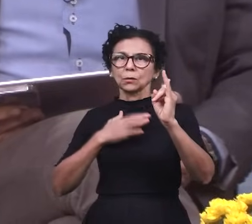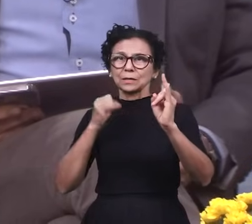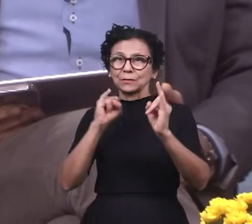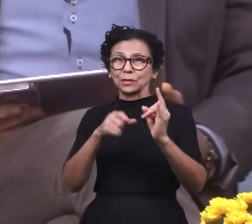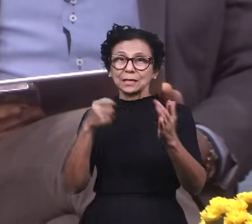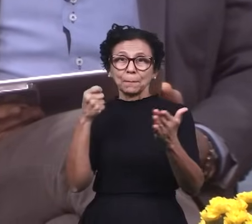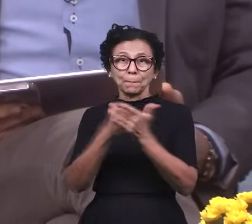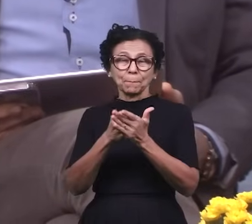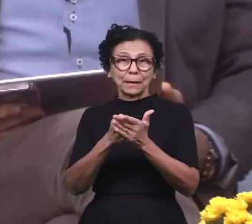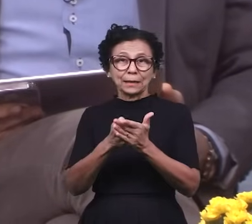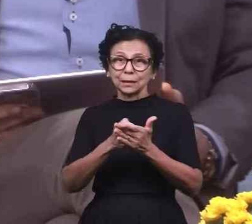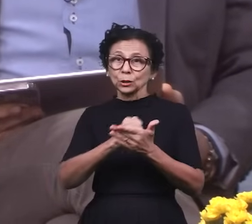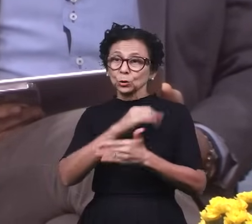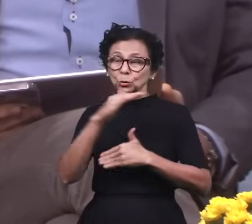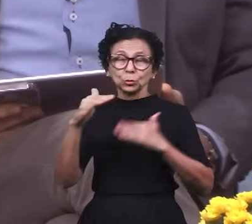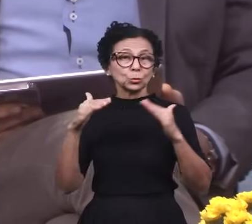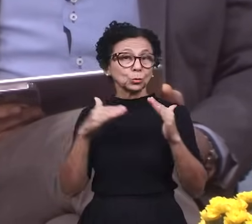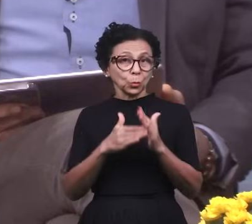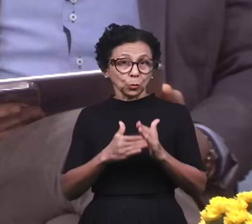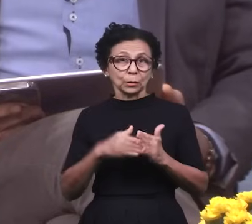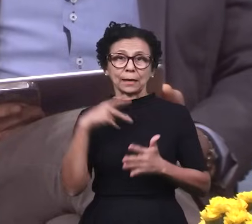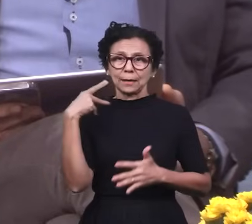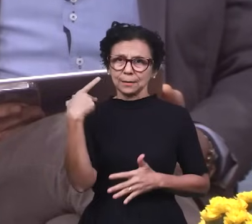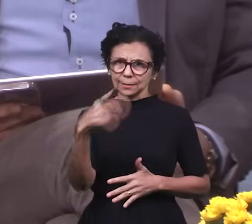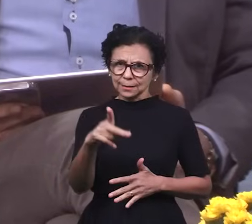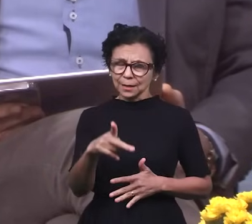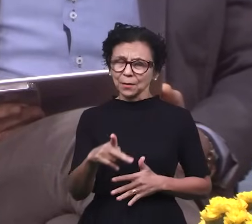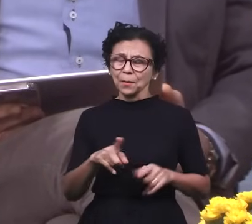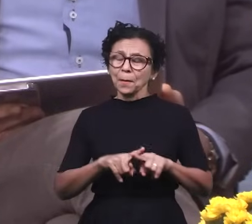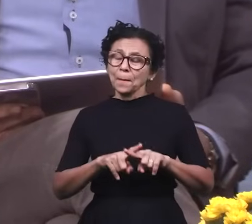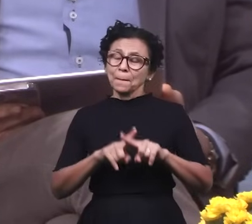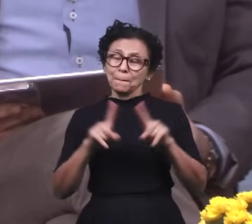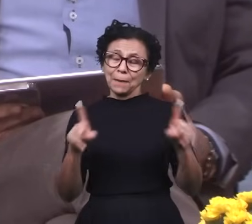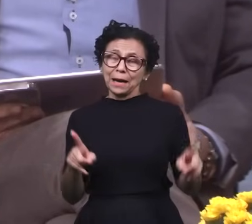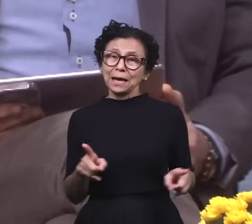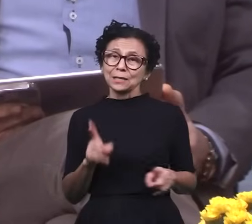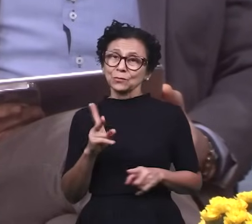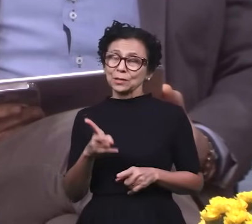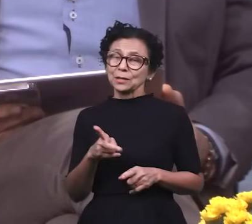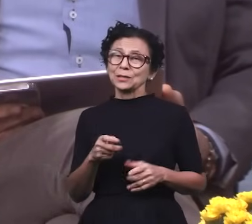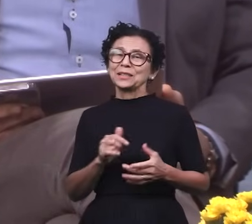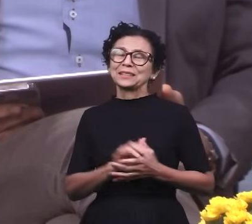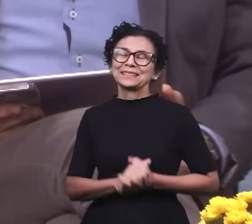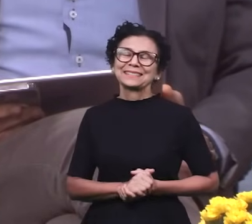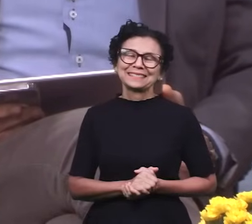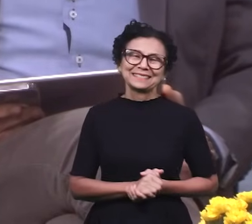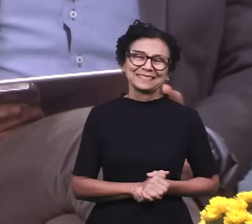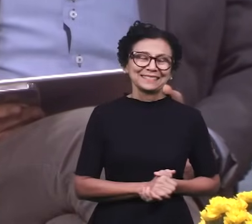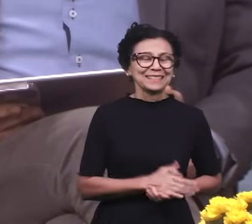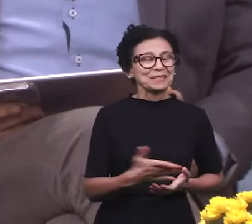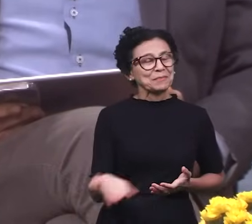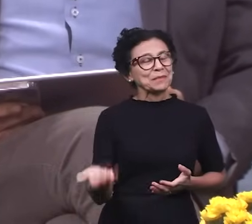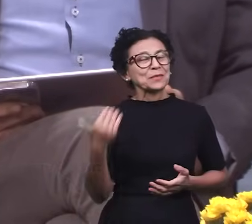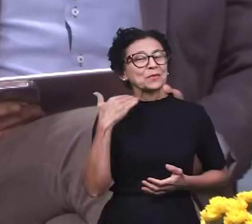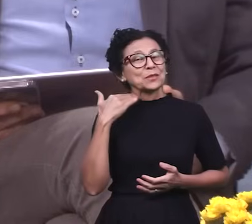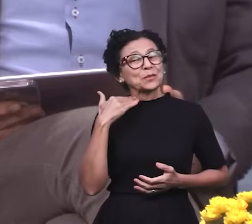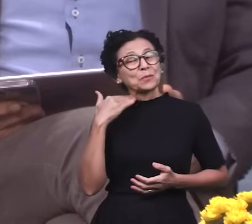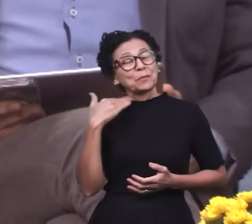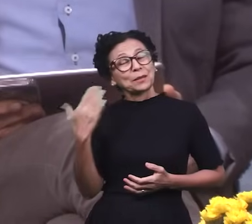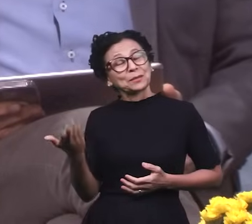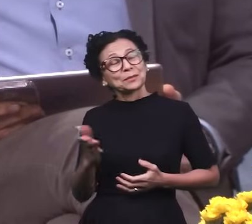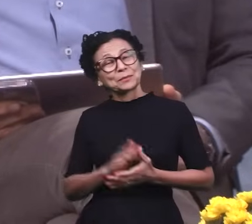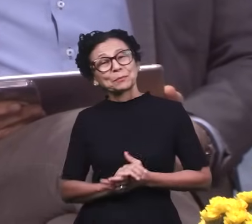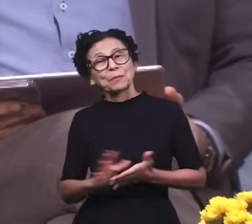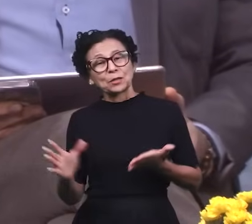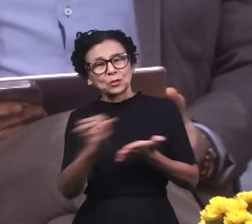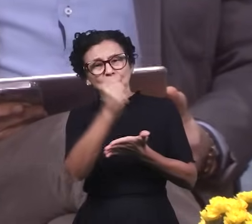quita, você termina de pagar esse apartamento, aí de fato você pode dizer que ele é seu, enquanto isso ele ainda está ali com o banco ali te perseguindo para pagar. Eu costumava dizer